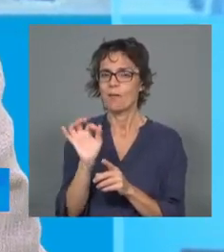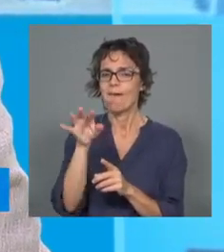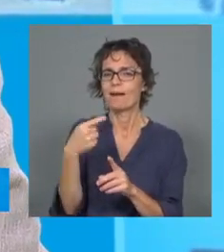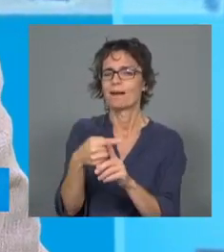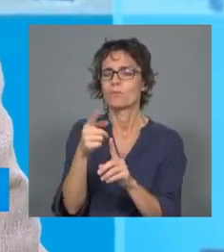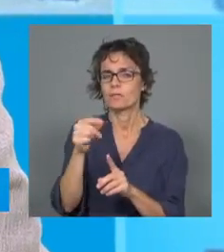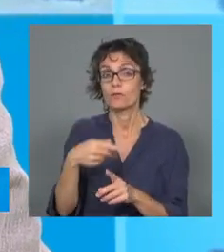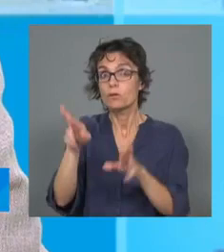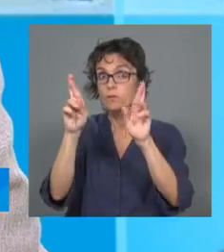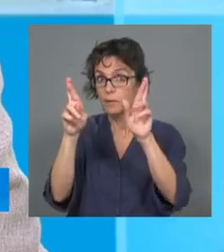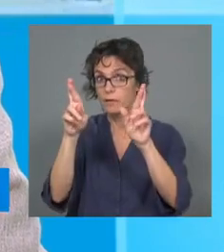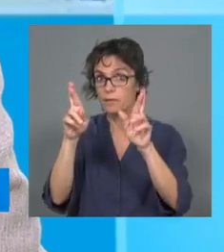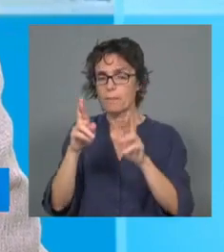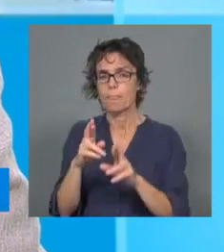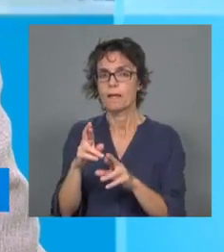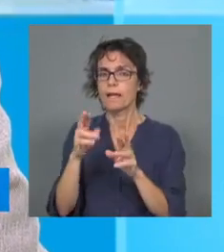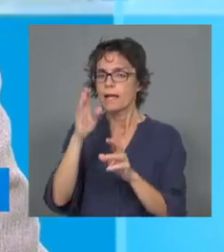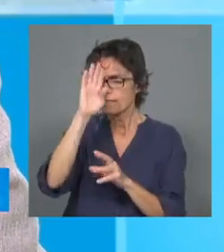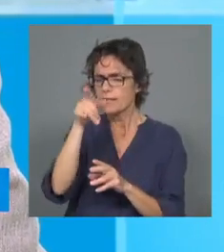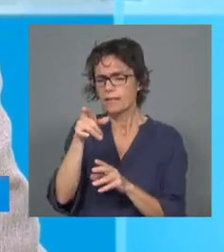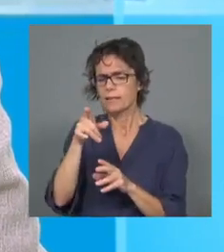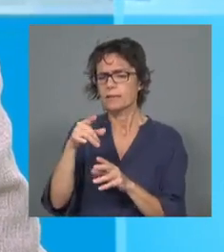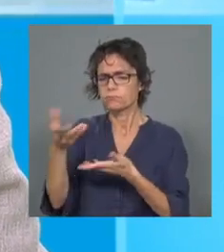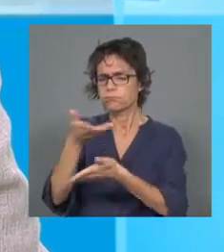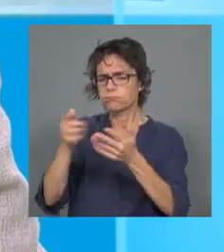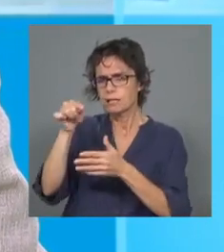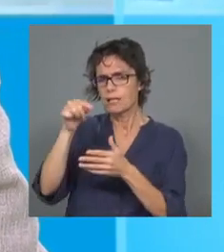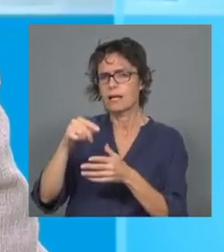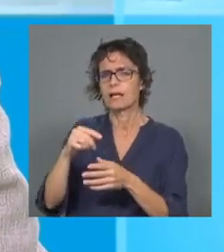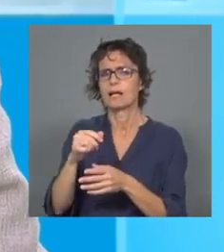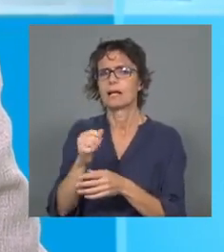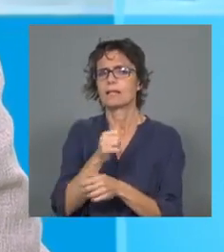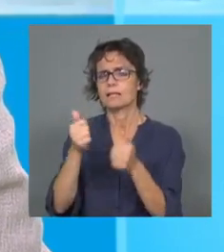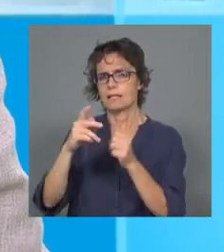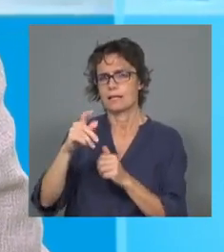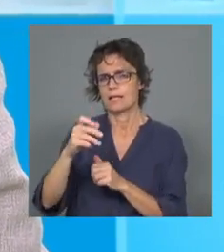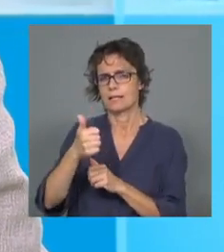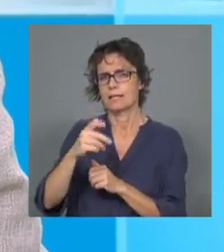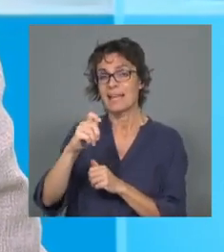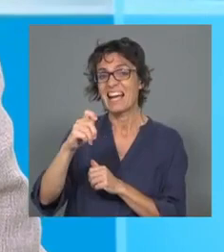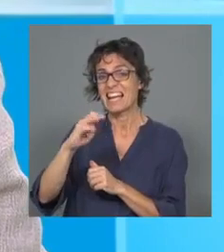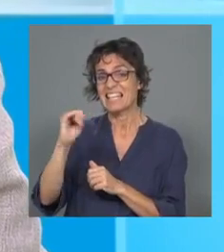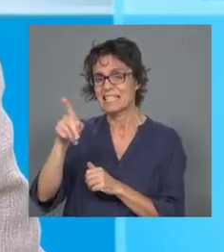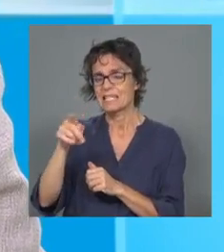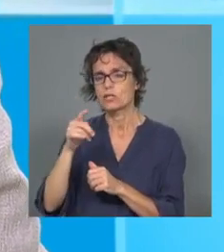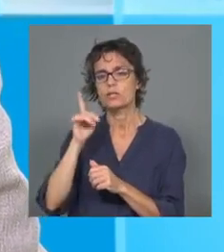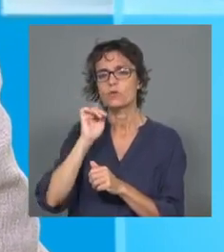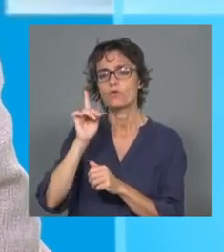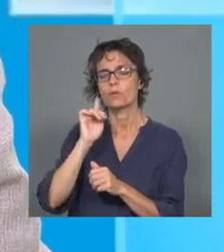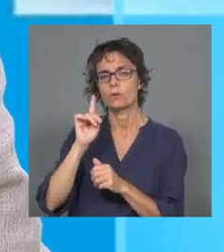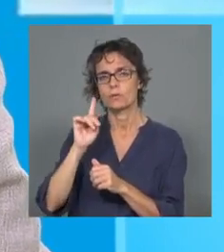que eu espero e que eu sei que vai sair de Assis e da dinâmica consagrada pelo Papa Francisco é uma ideia de valor